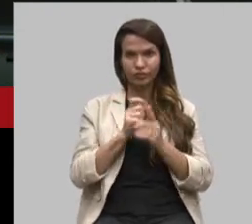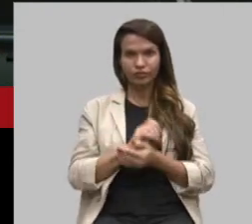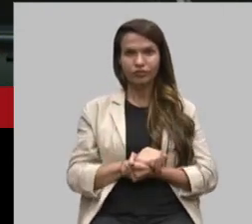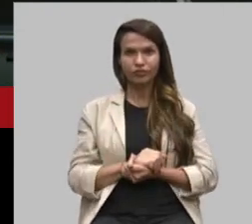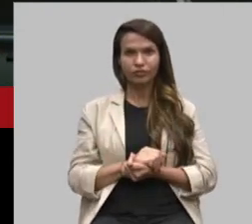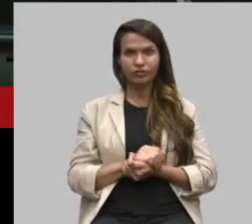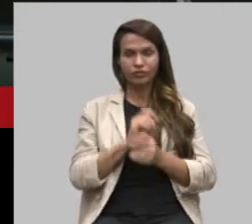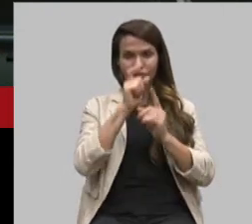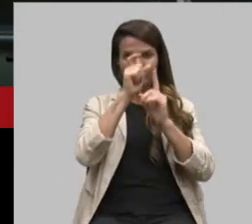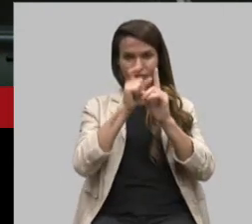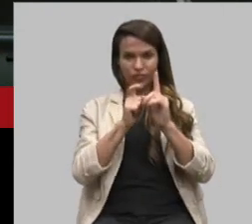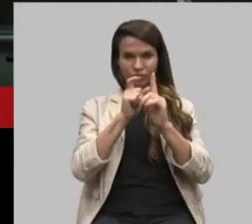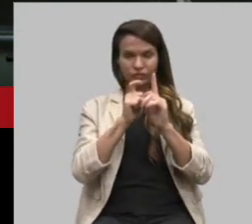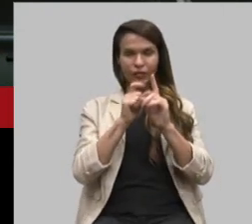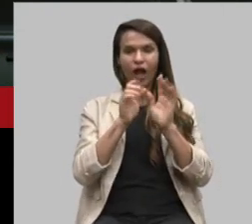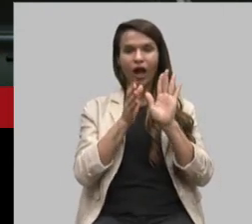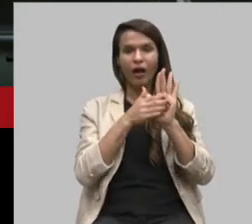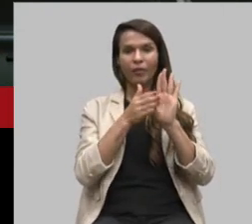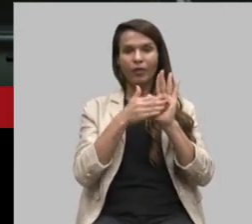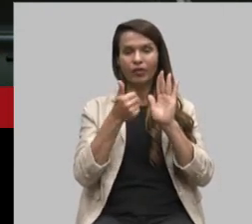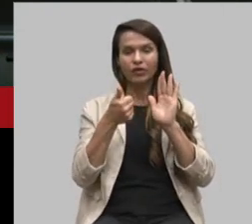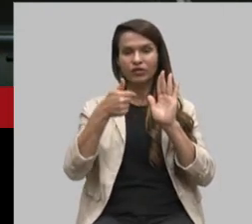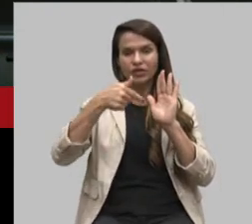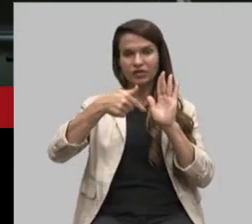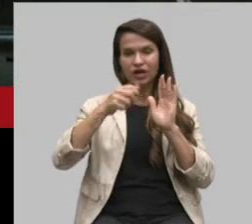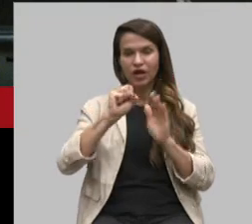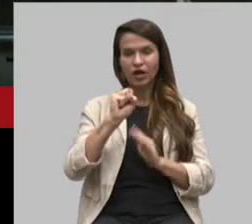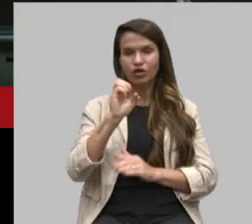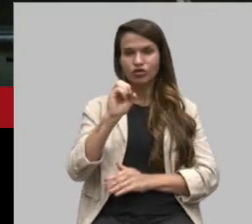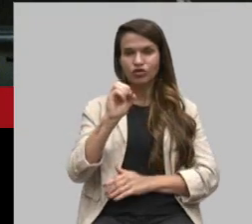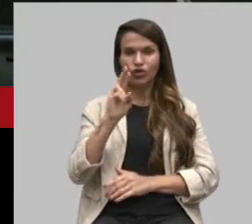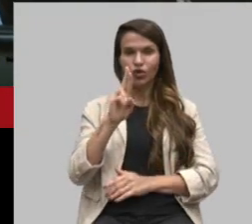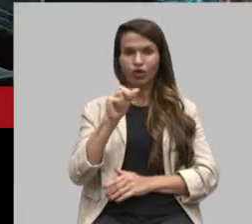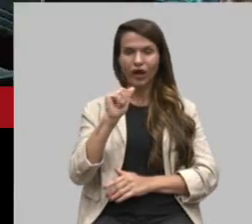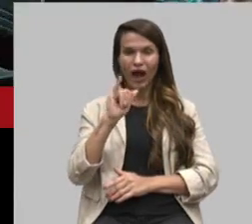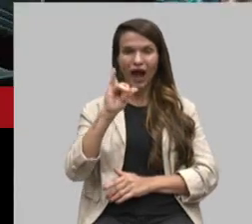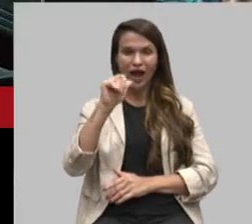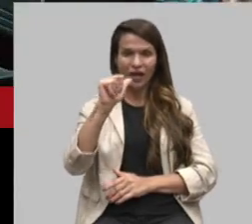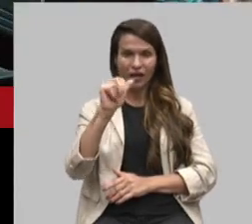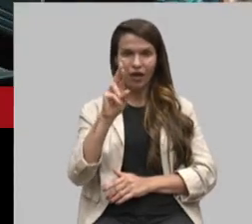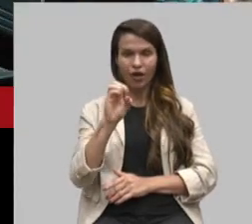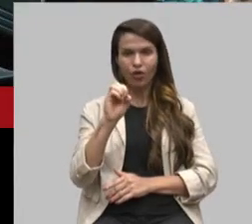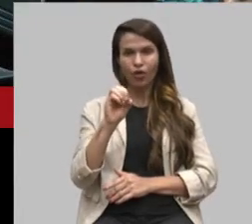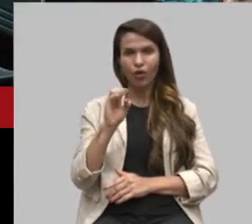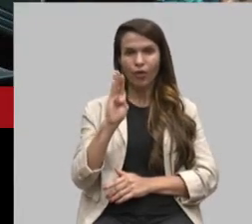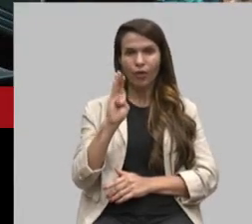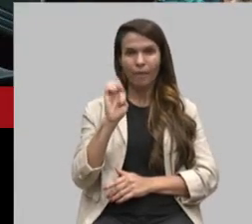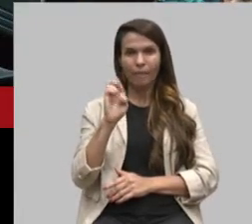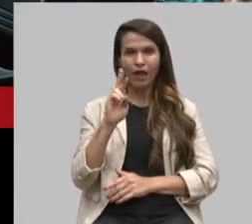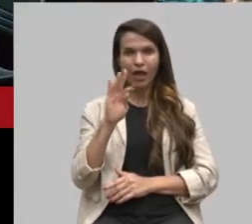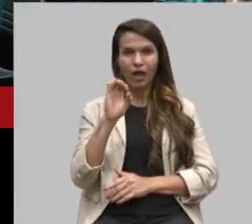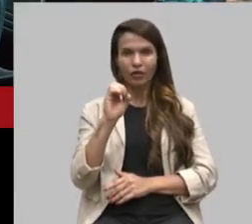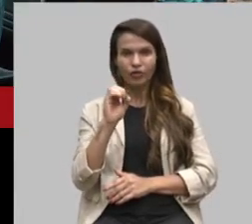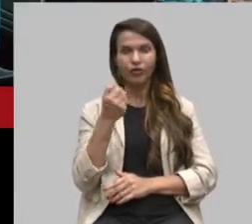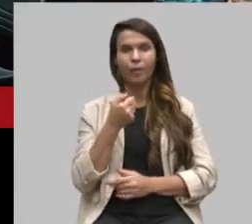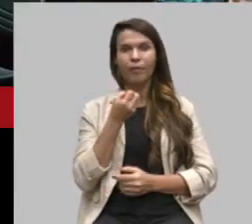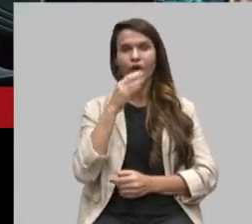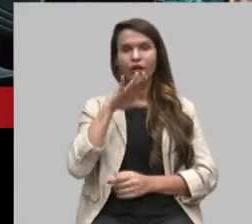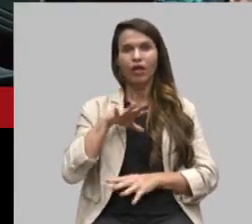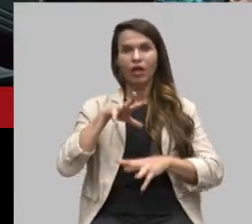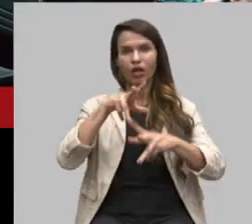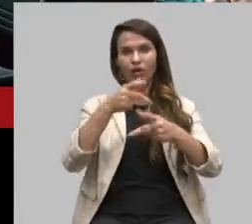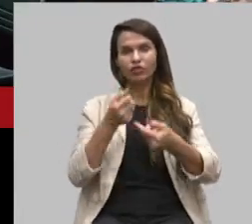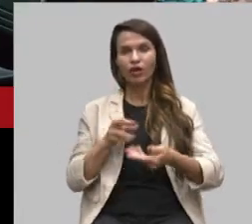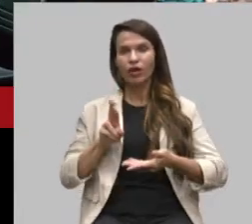a proposta 17 sovana Silva Roberto Boa tarde a todo mundo de novo Eu Sou representante